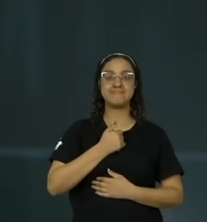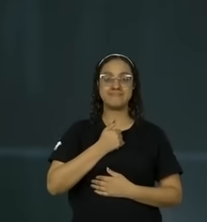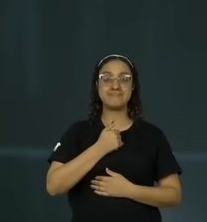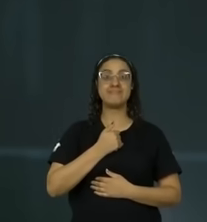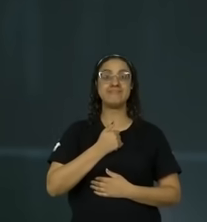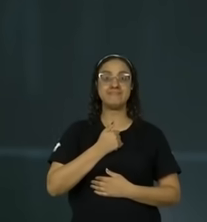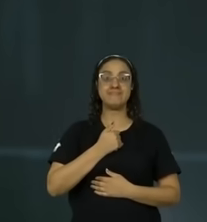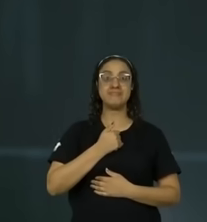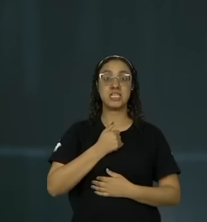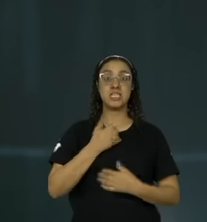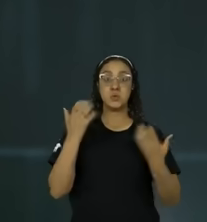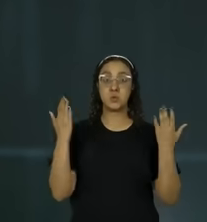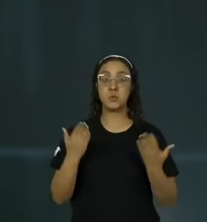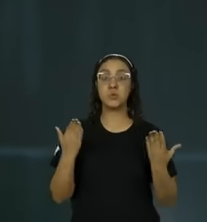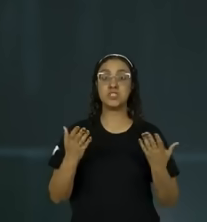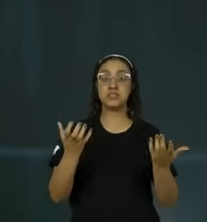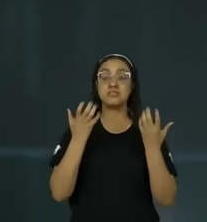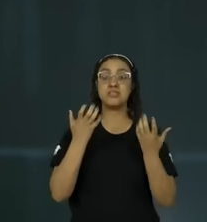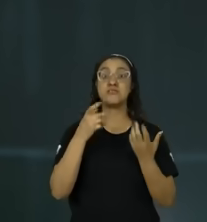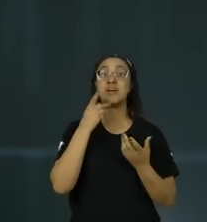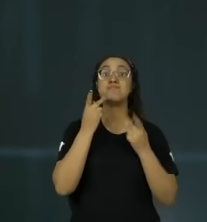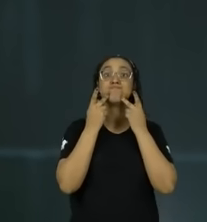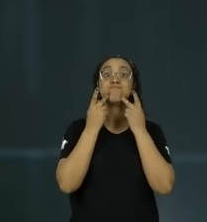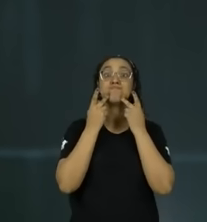É uma palavra profética para o seu futuro.